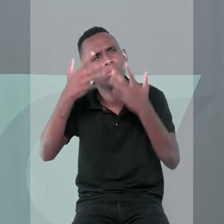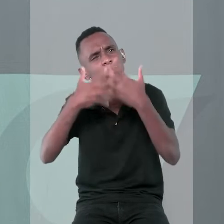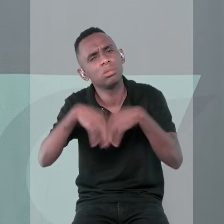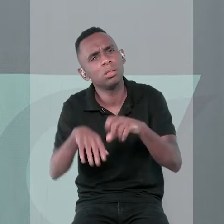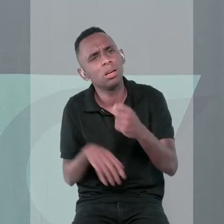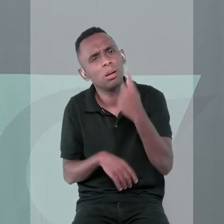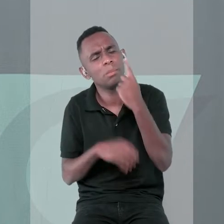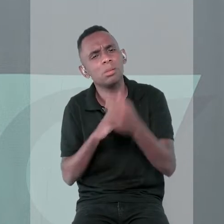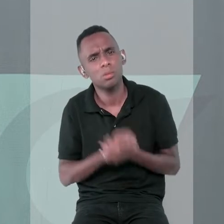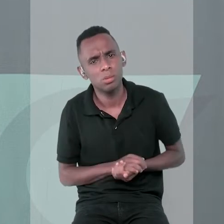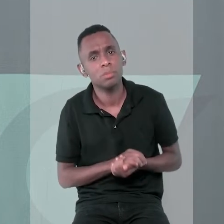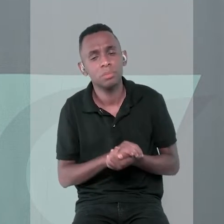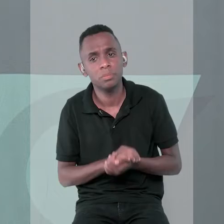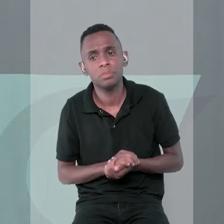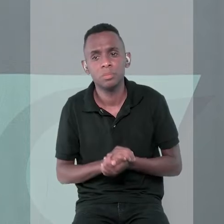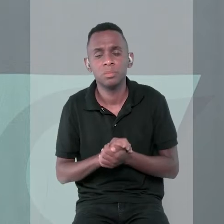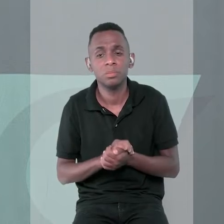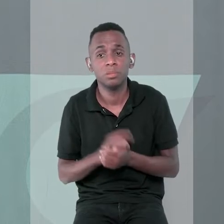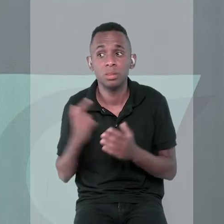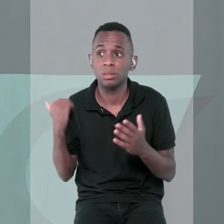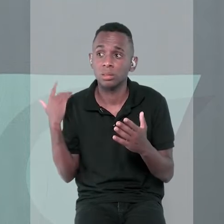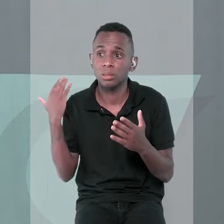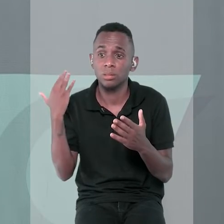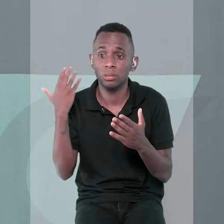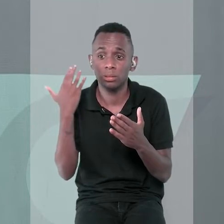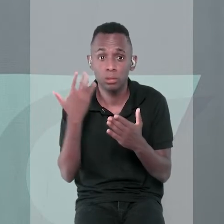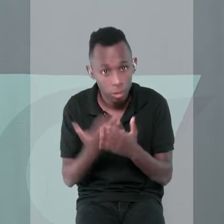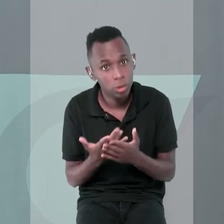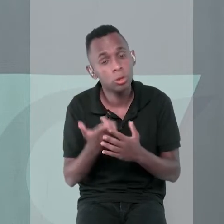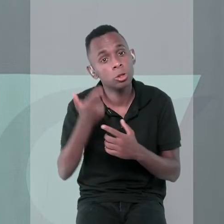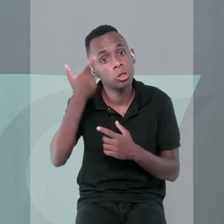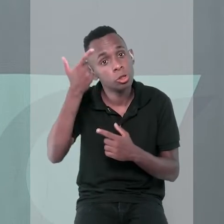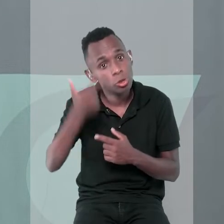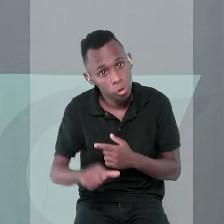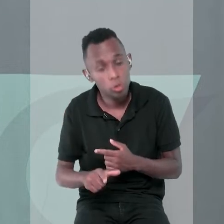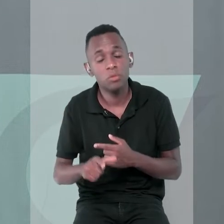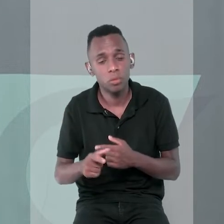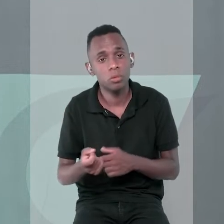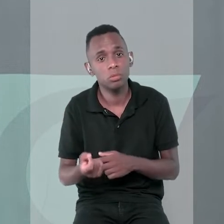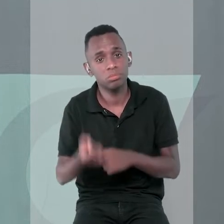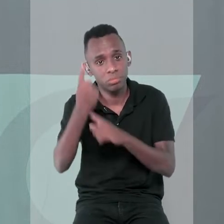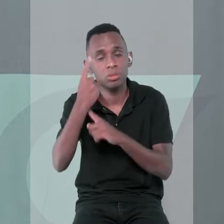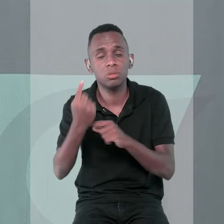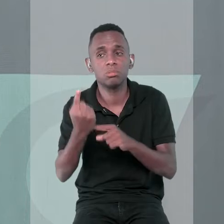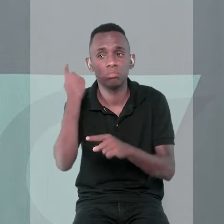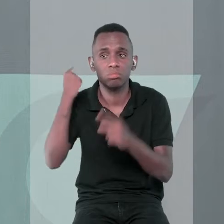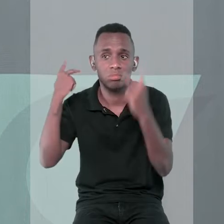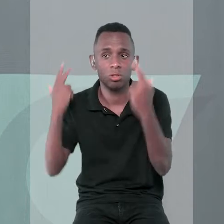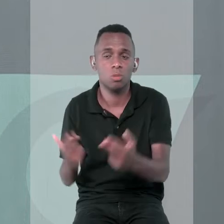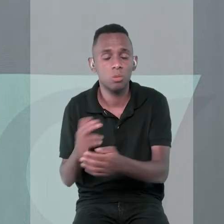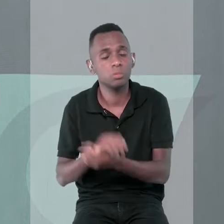louca, né? Passa o tempo e parece que aqui a gente está, de novo, atualizando o grotesco que foi que essa mulher